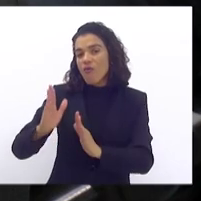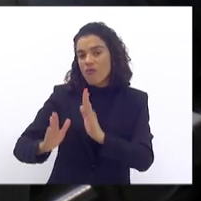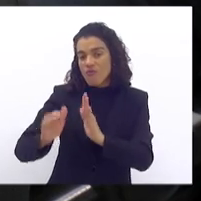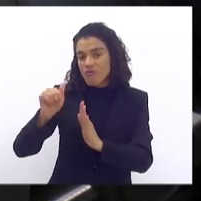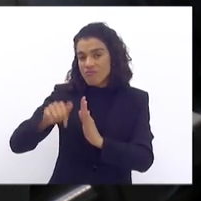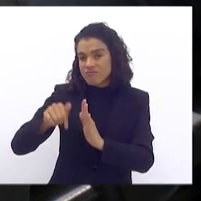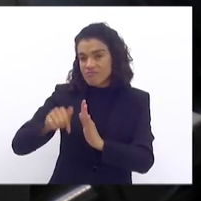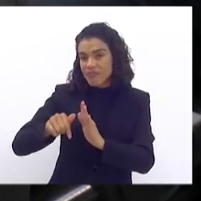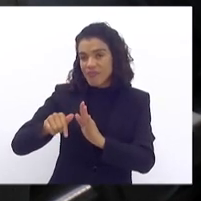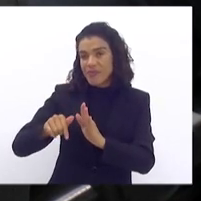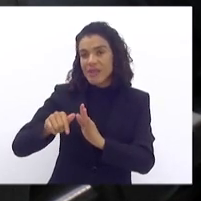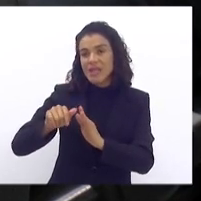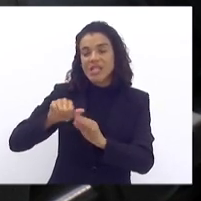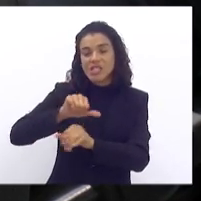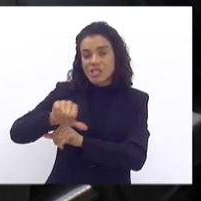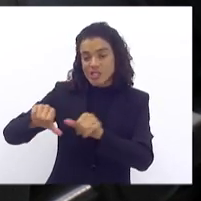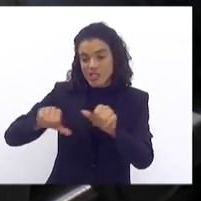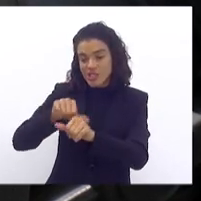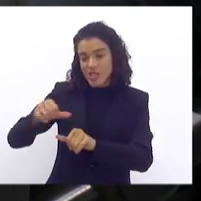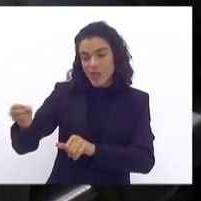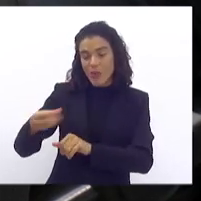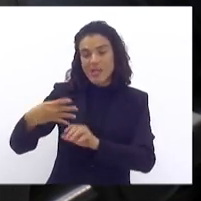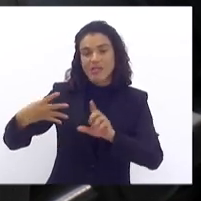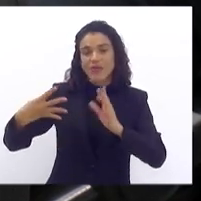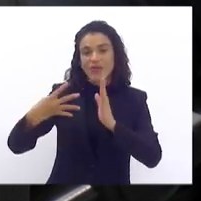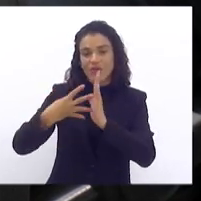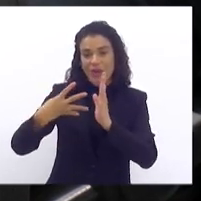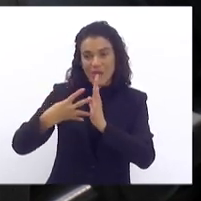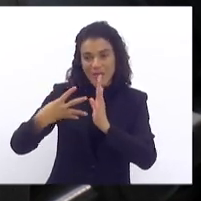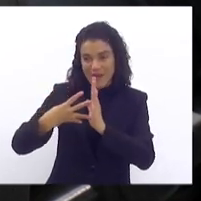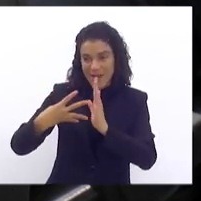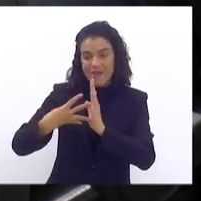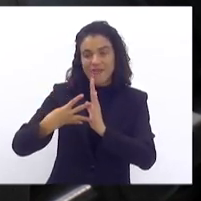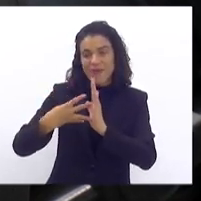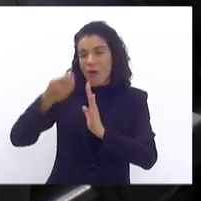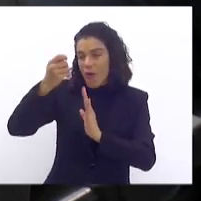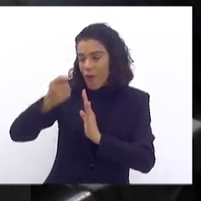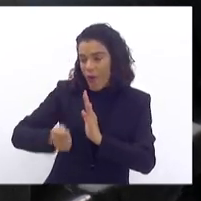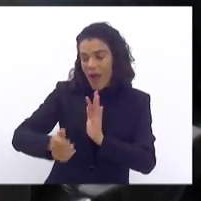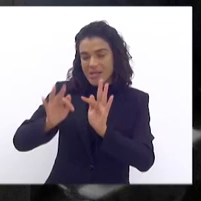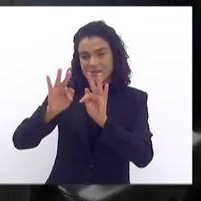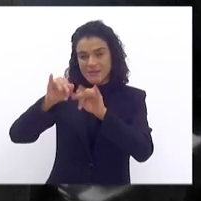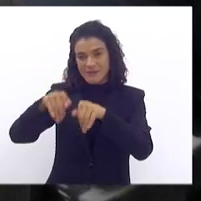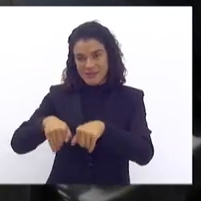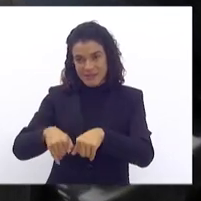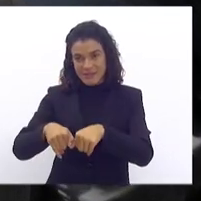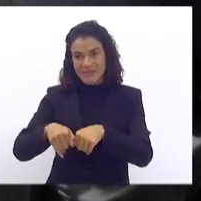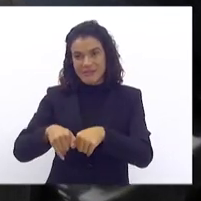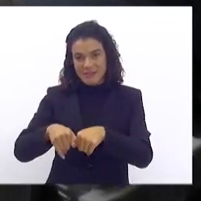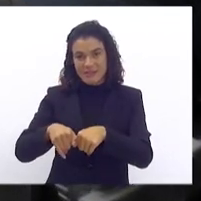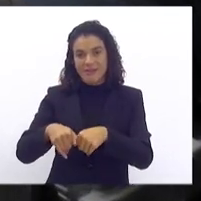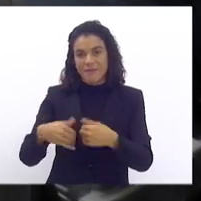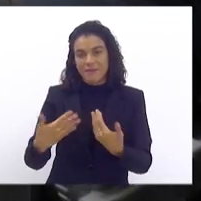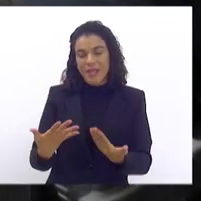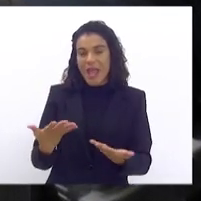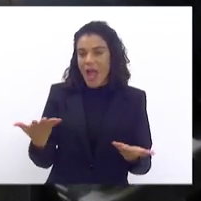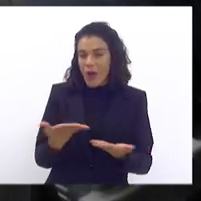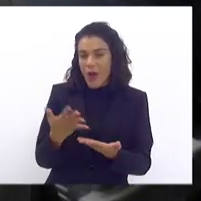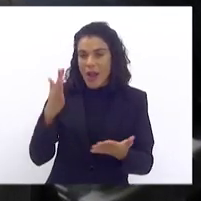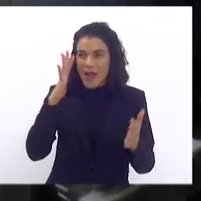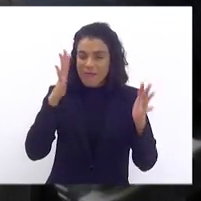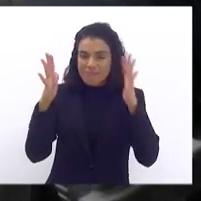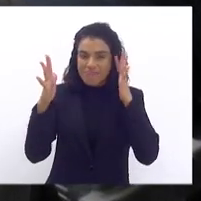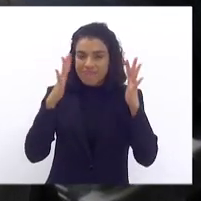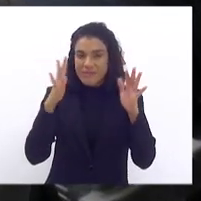de atualização do formulário. Sim. Né? A gente já está quase finalizando e nós vamos aí pensar em